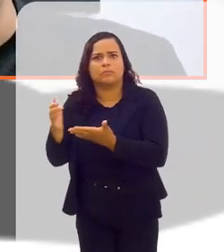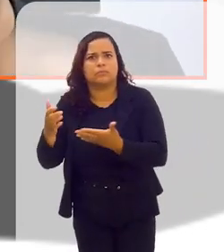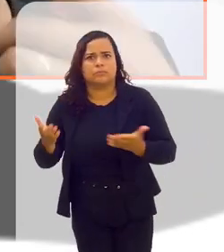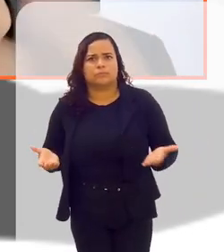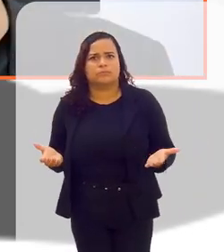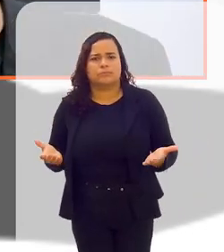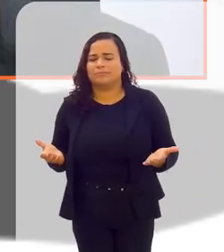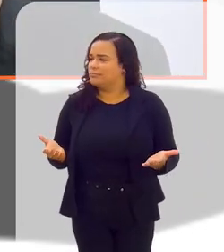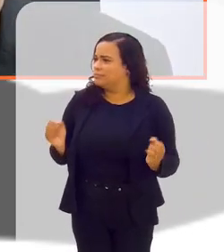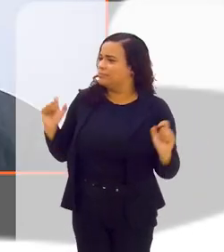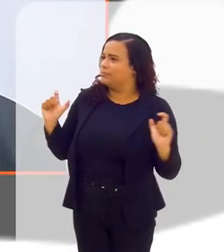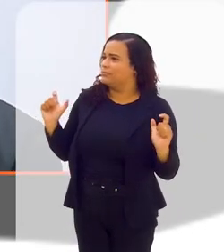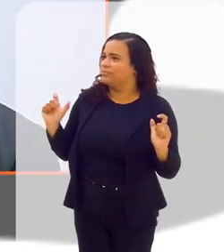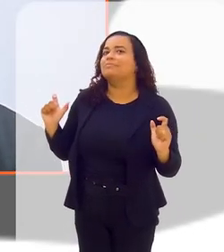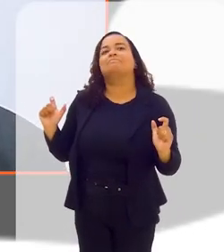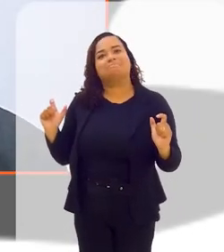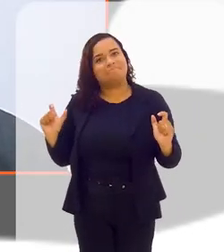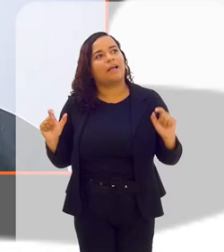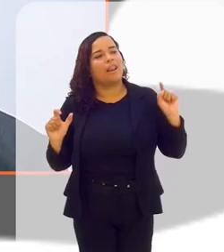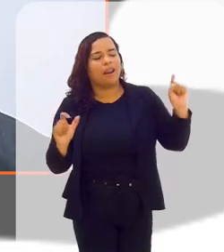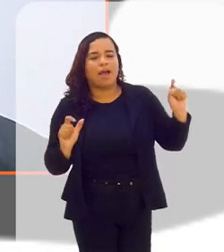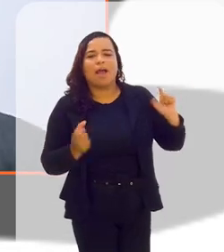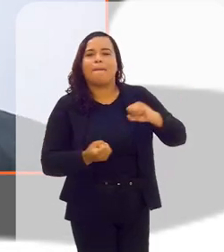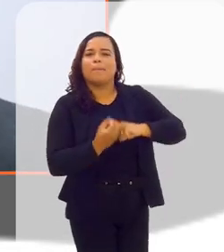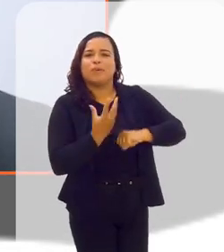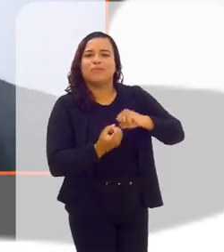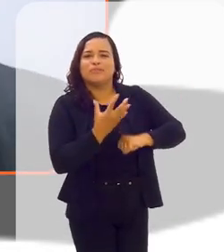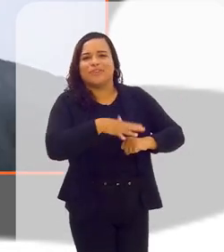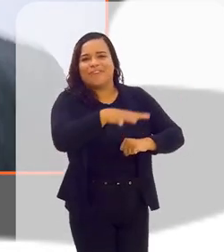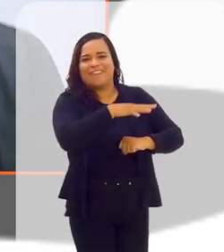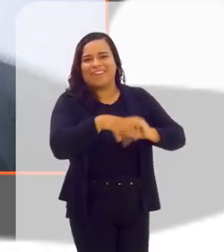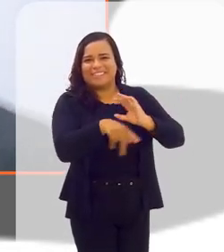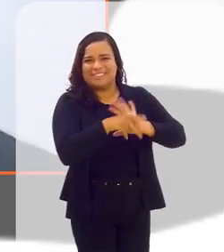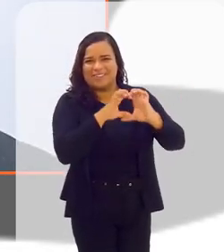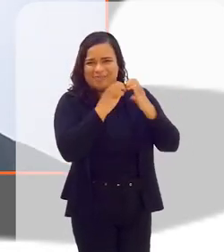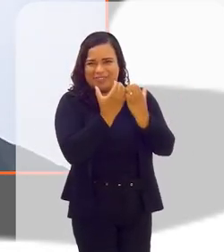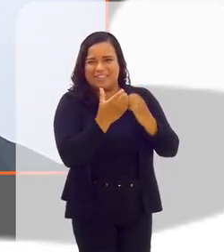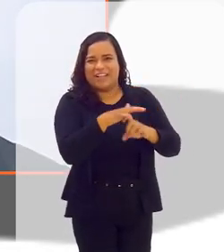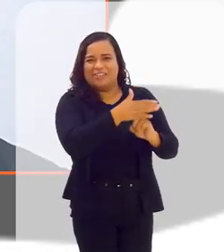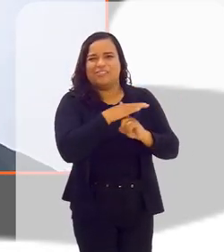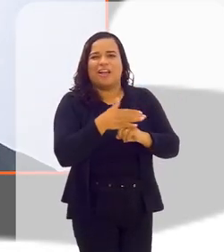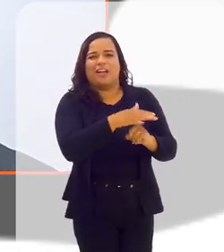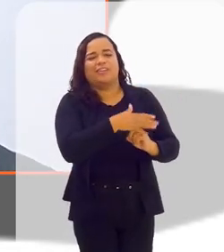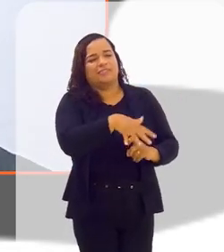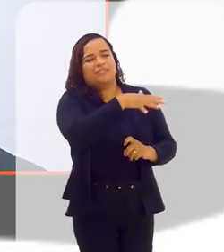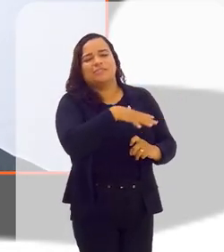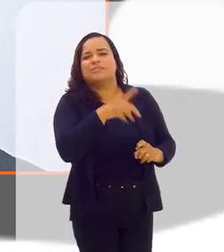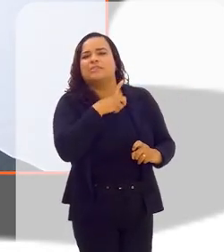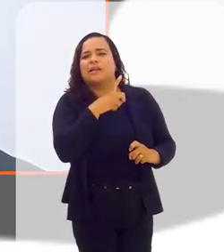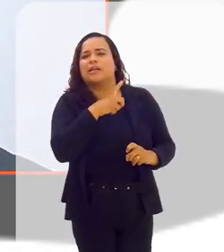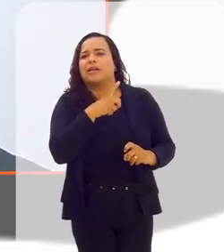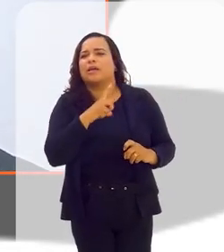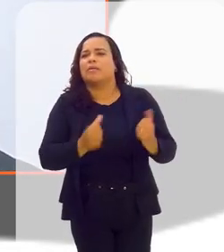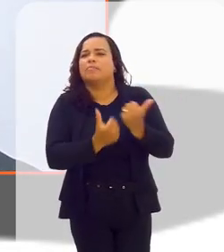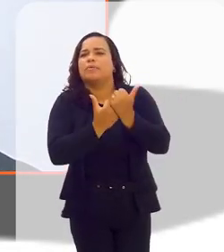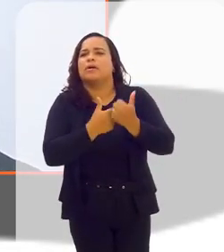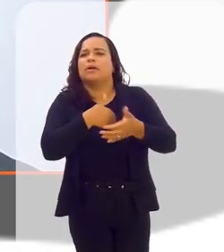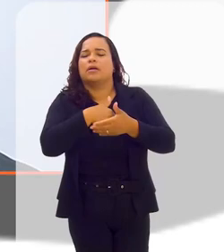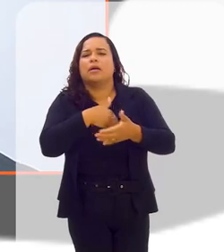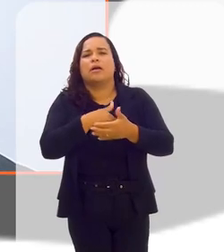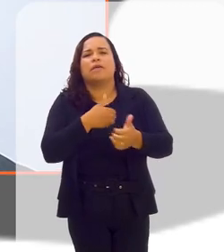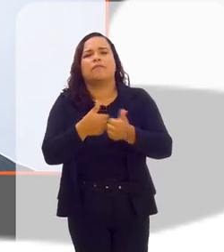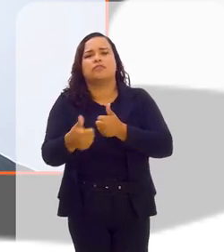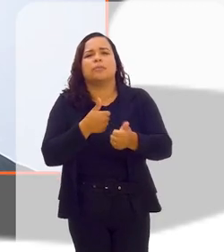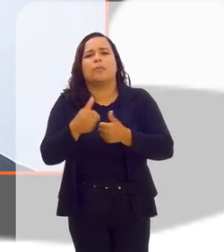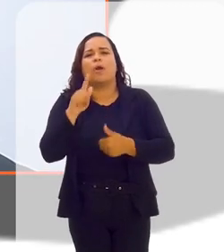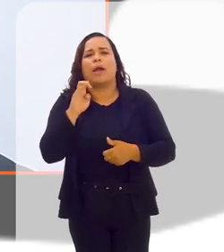música. Nós fizemos uma parceria com uma produtora numa comunidade no Jardim Peri, inclusive apoiada pelo jogador de futebol